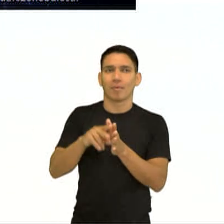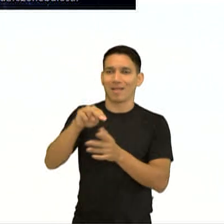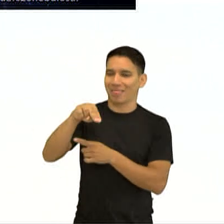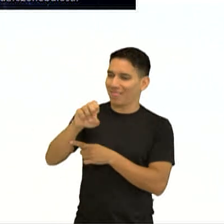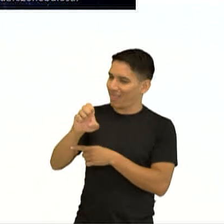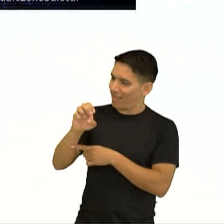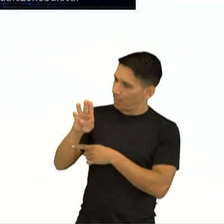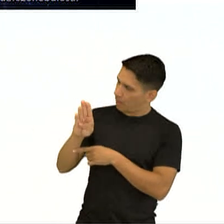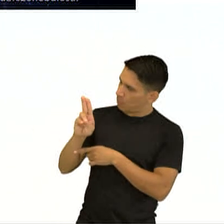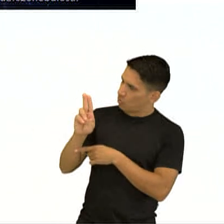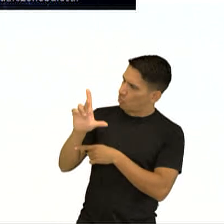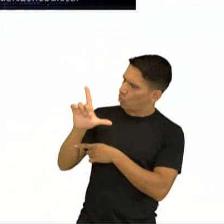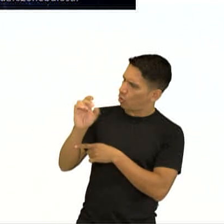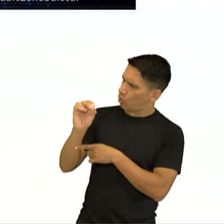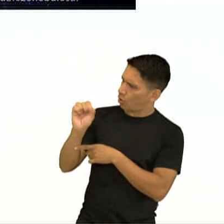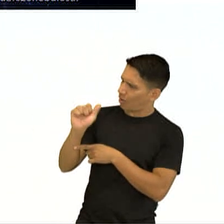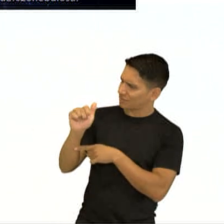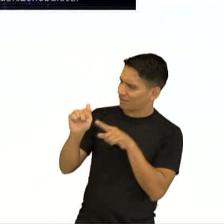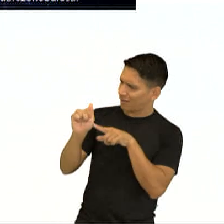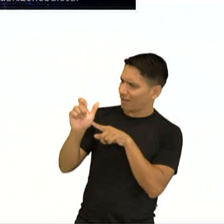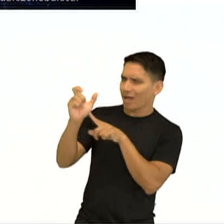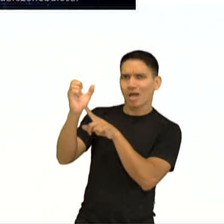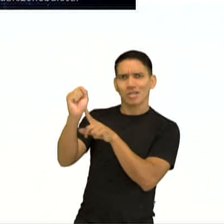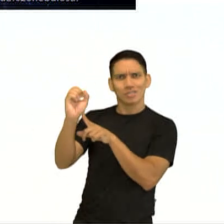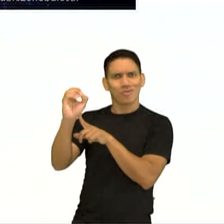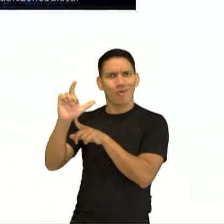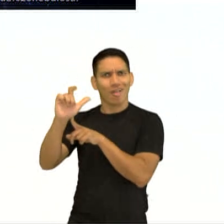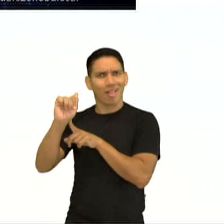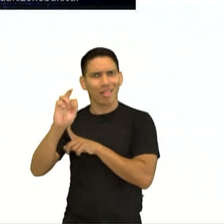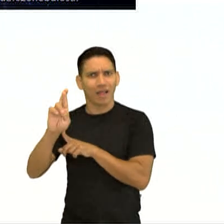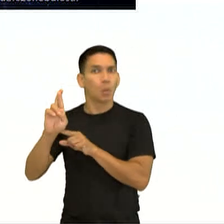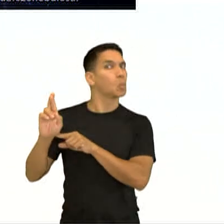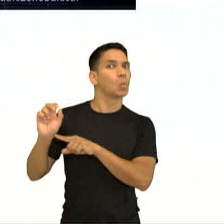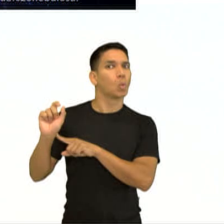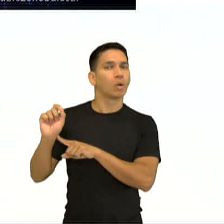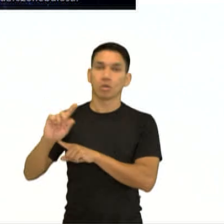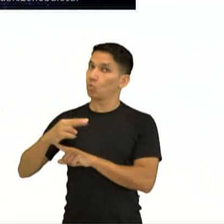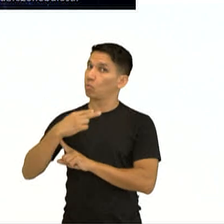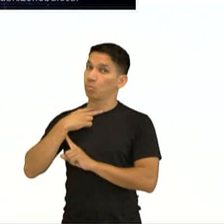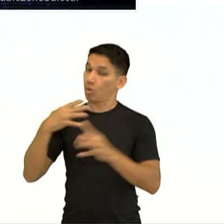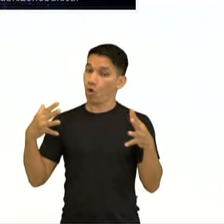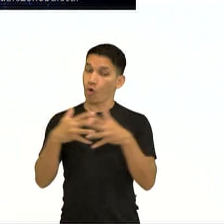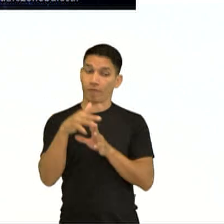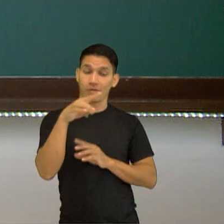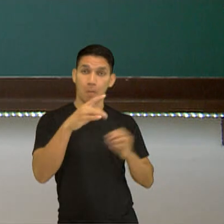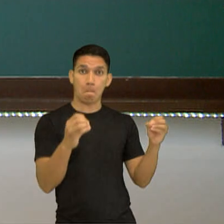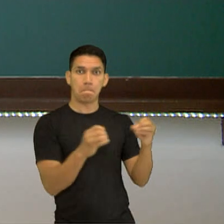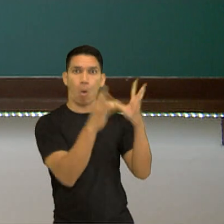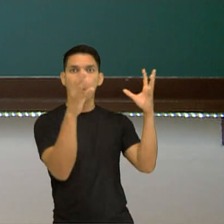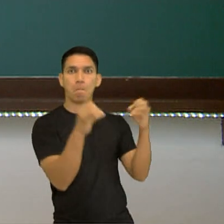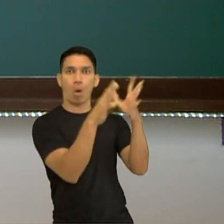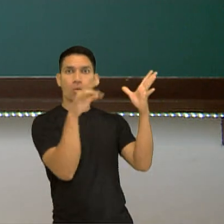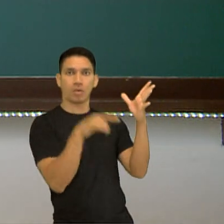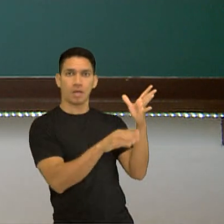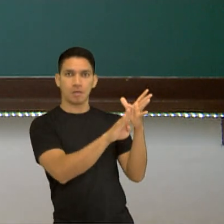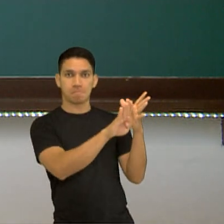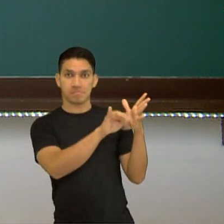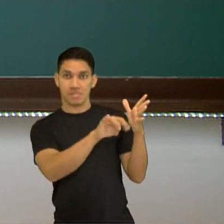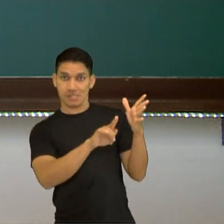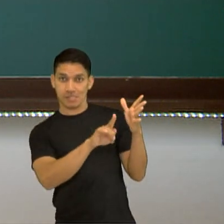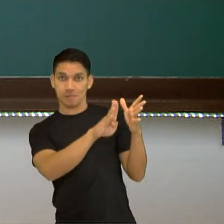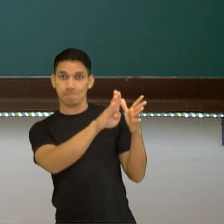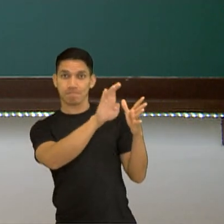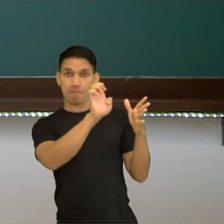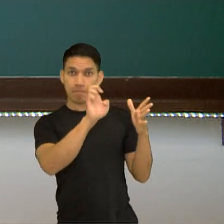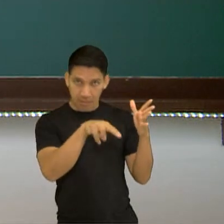Quando a gente fala na teoria da nebulosa solar, a gente não pode confundir com a teoria do Big Bang. A teoria do Big Bang é uma teoria que